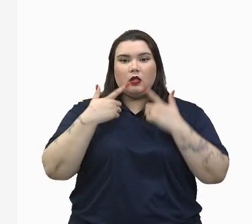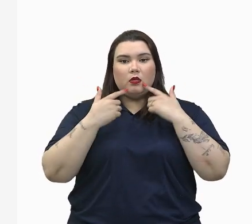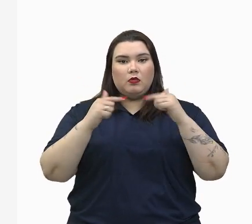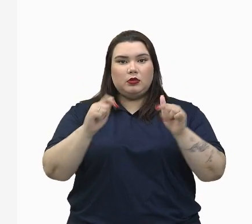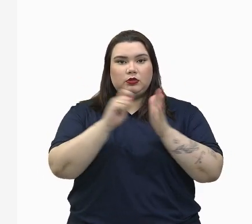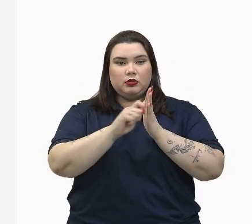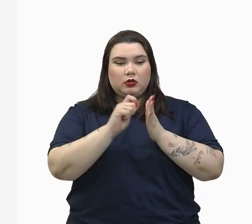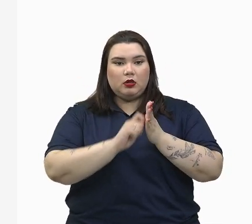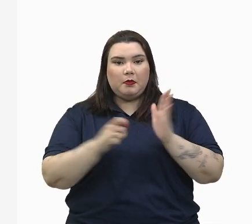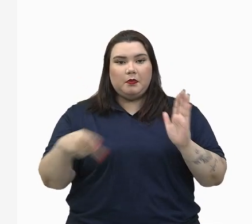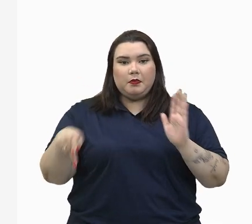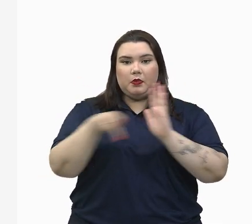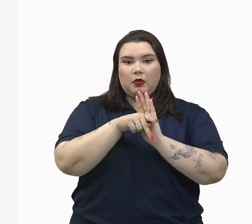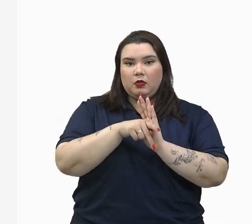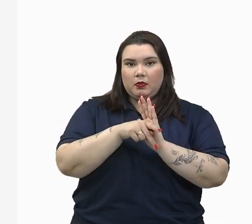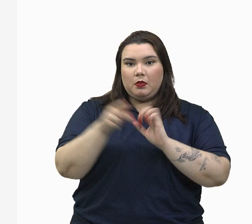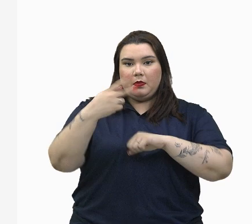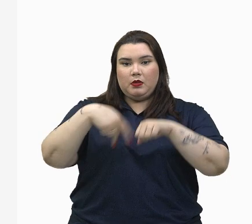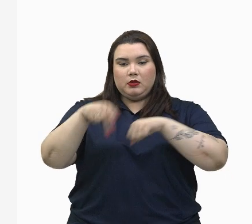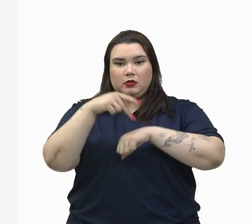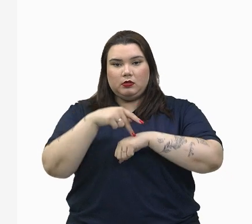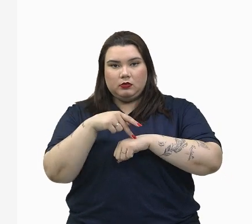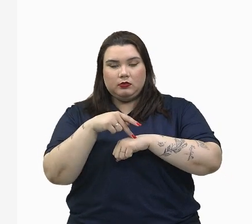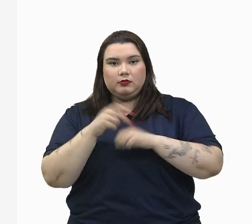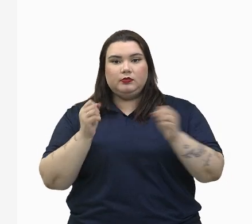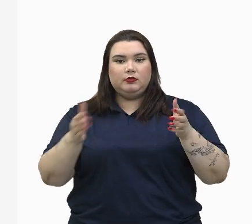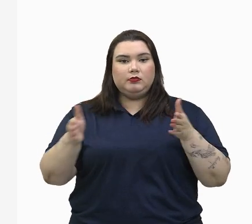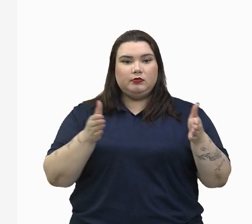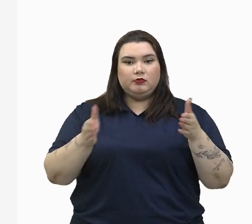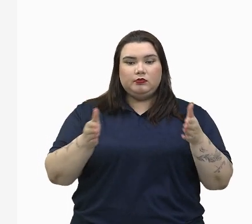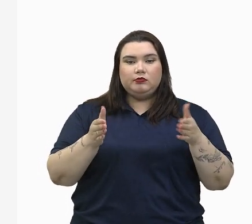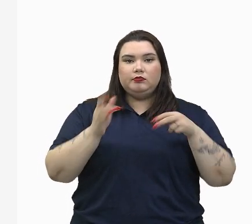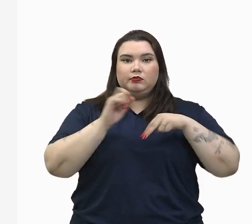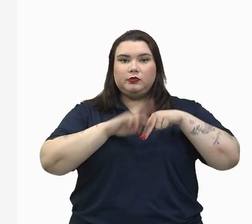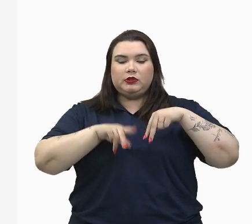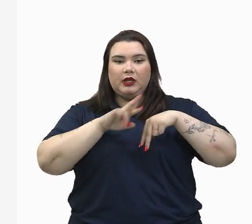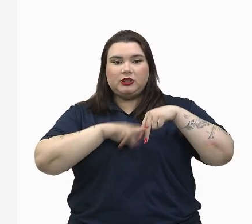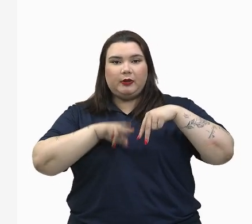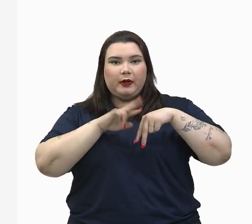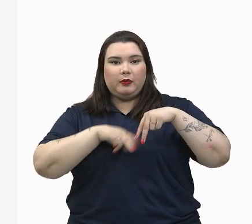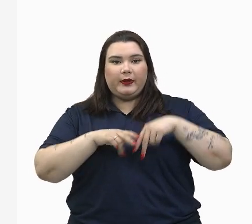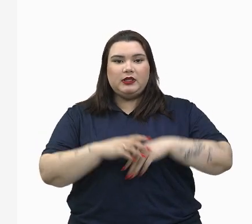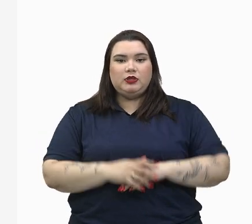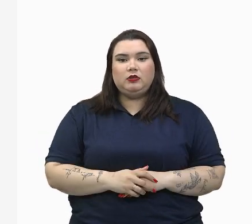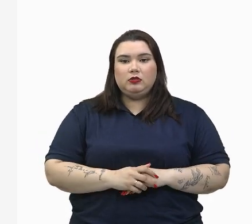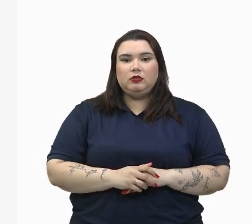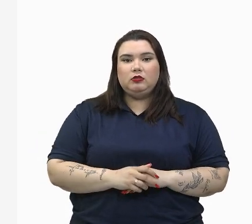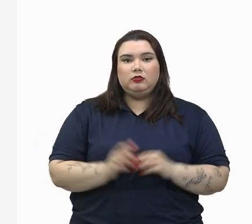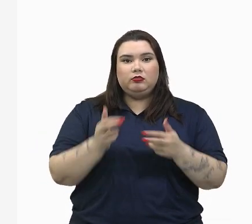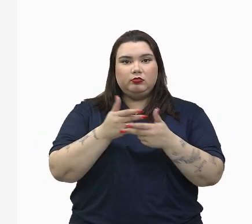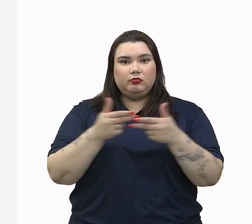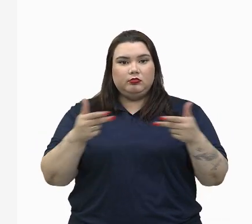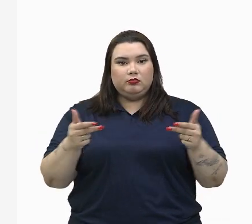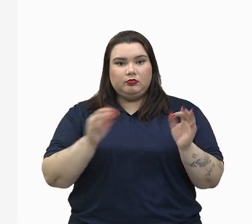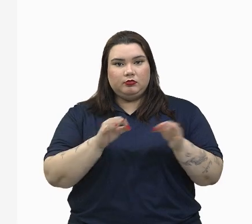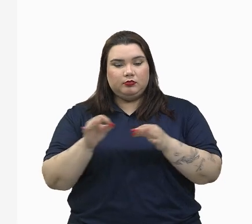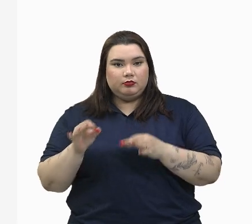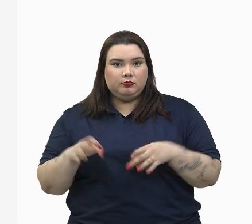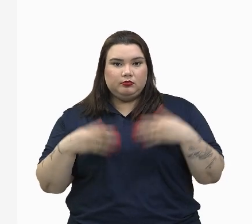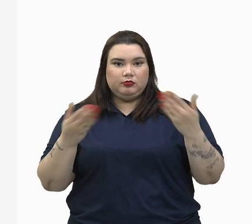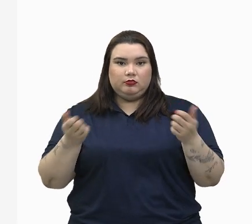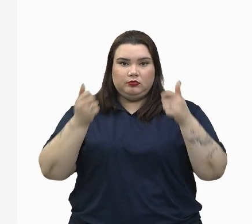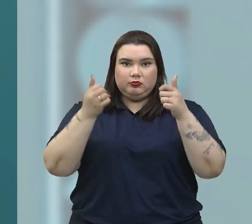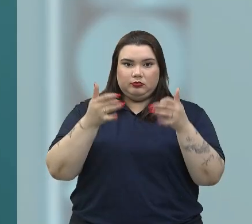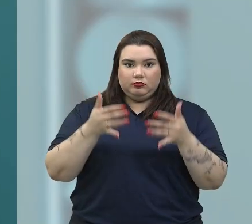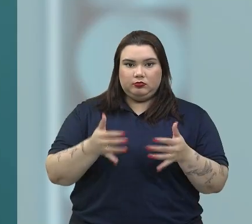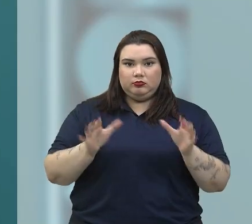escrita, pertencentes a um país, época, gênero, etc. Então, quando a gente fala dessa questão de